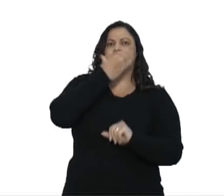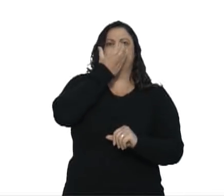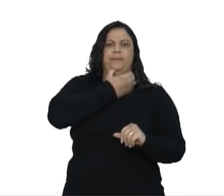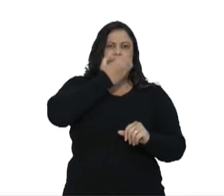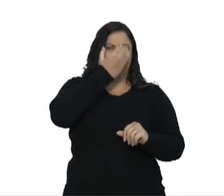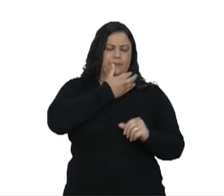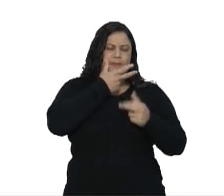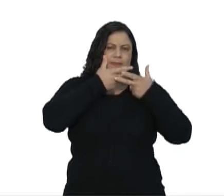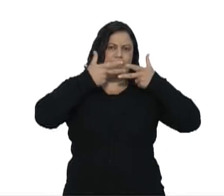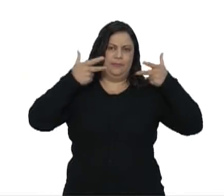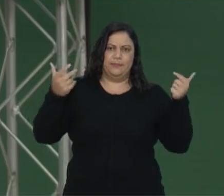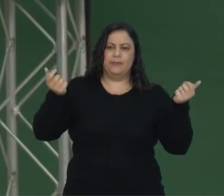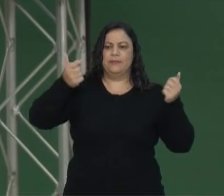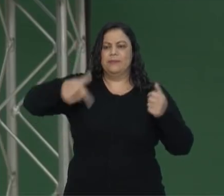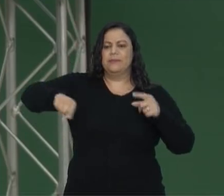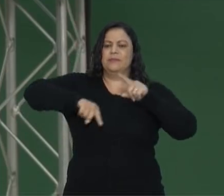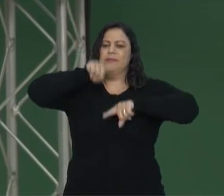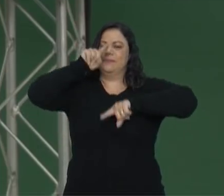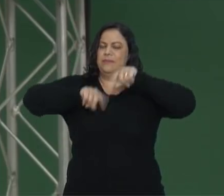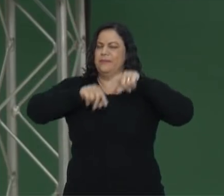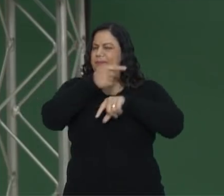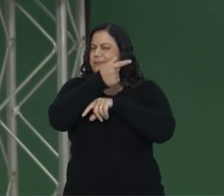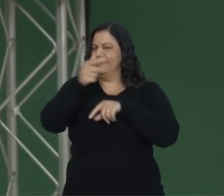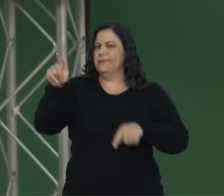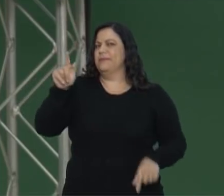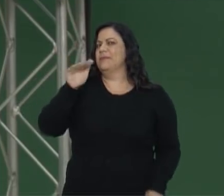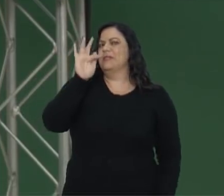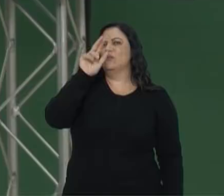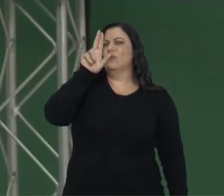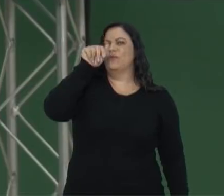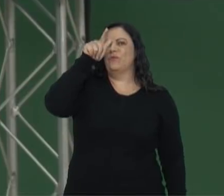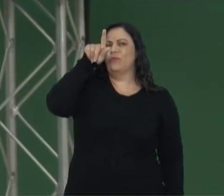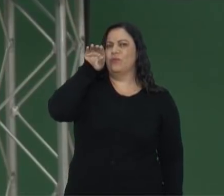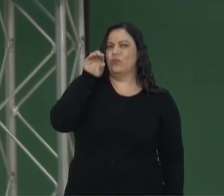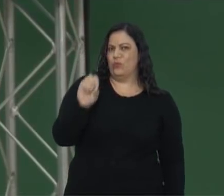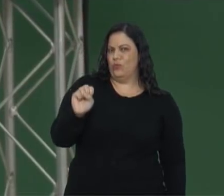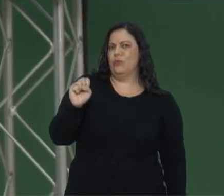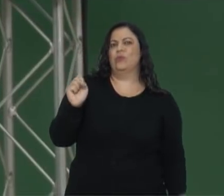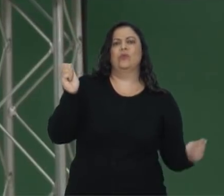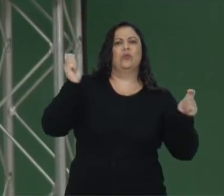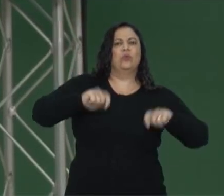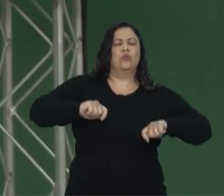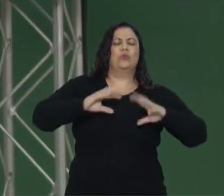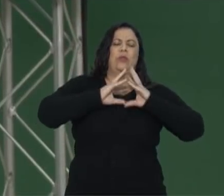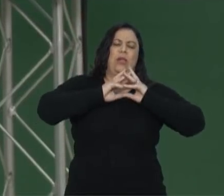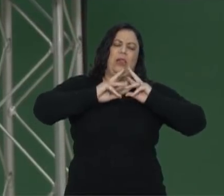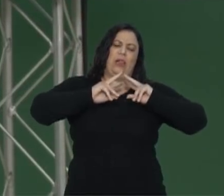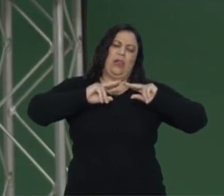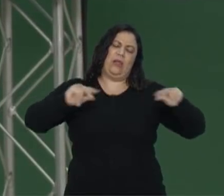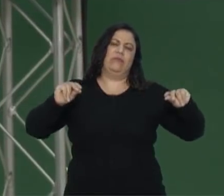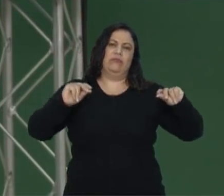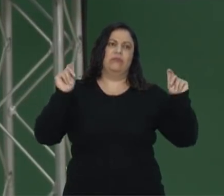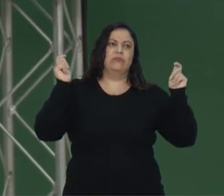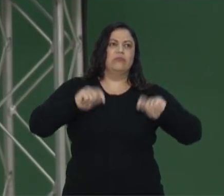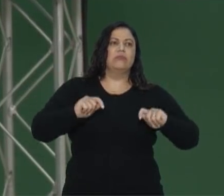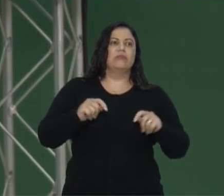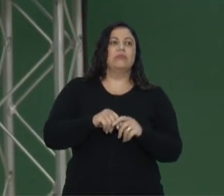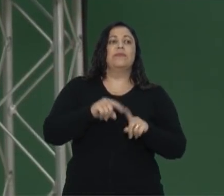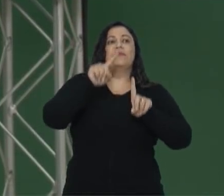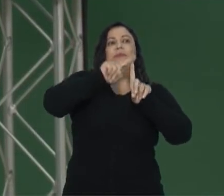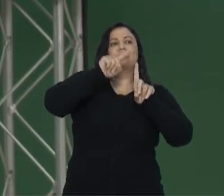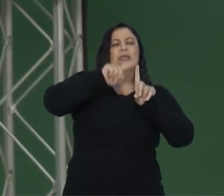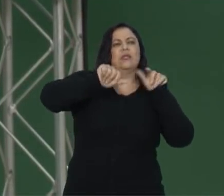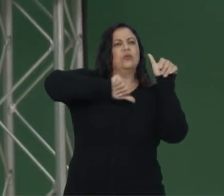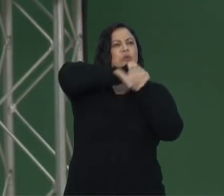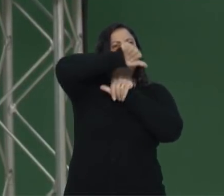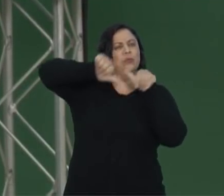materiais. Então não é só os fungos. Fungos e bactérias são decompositores. Esse tipo de transformação